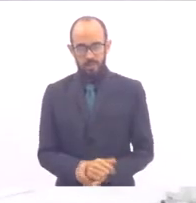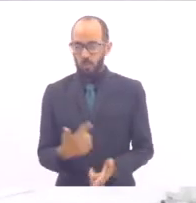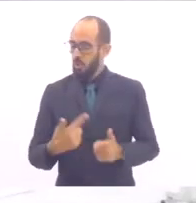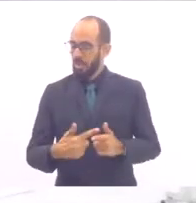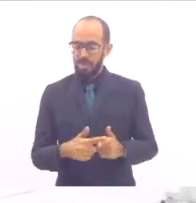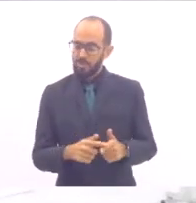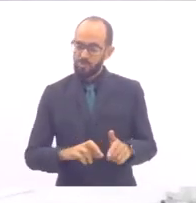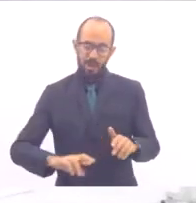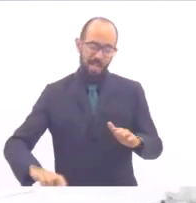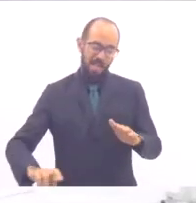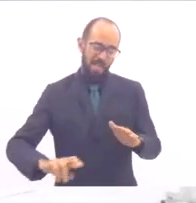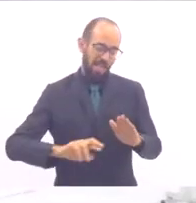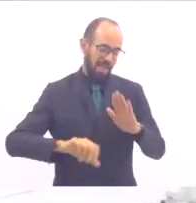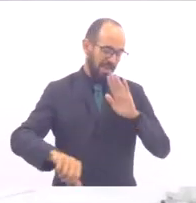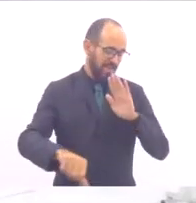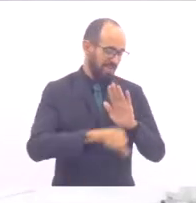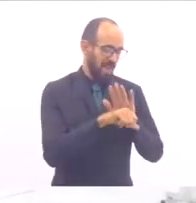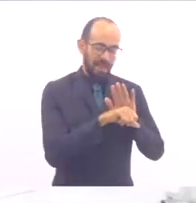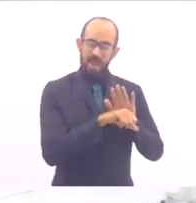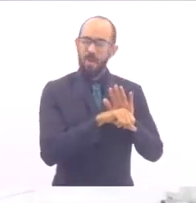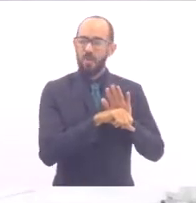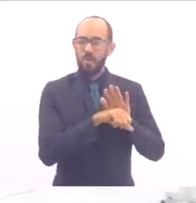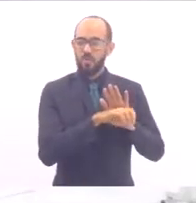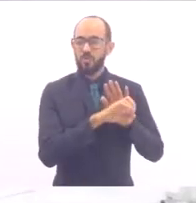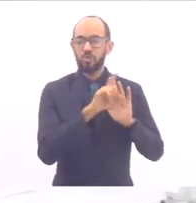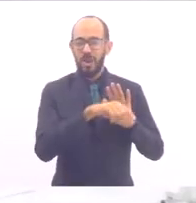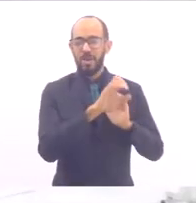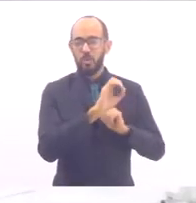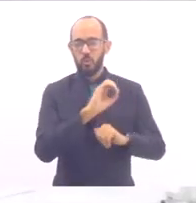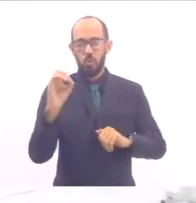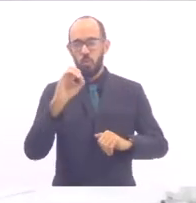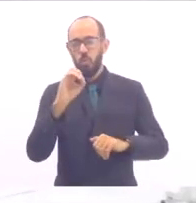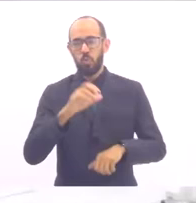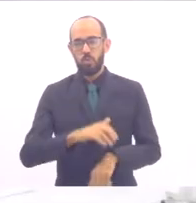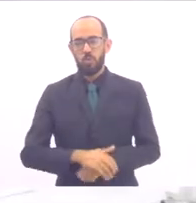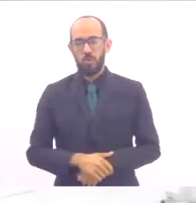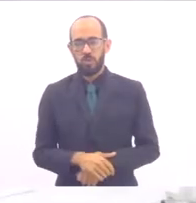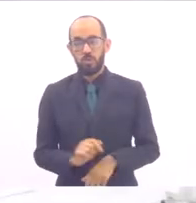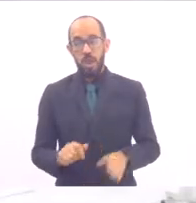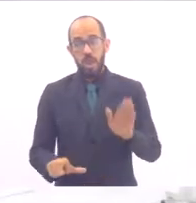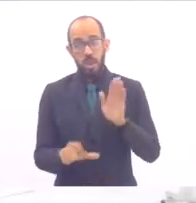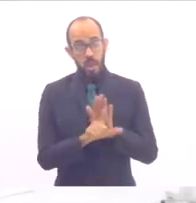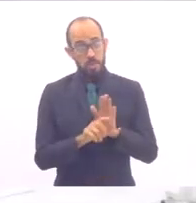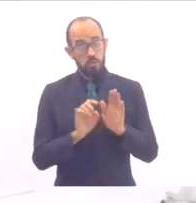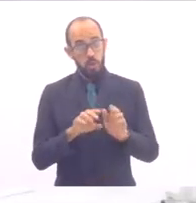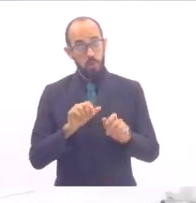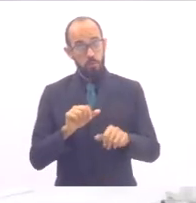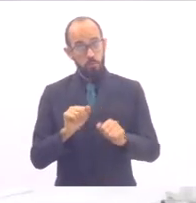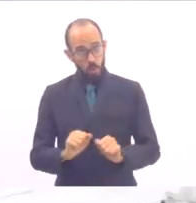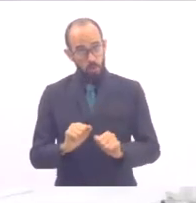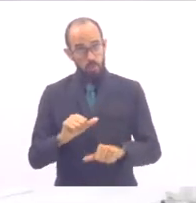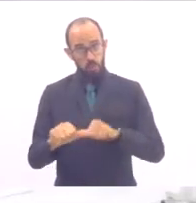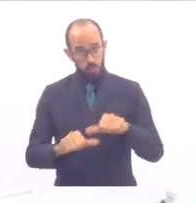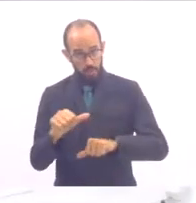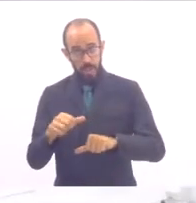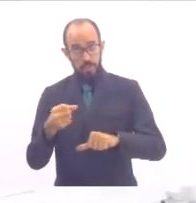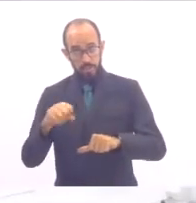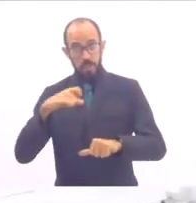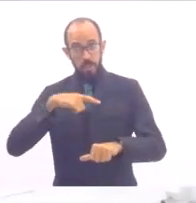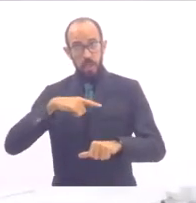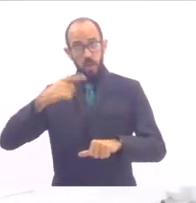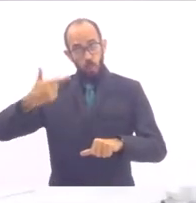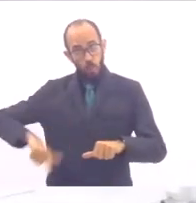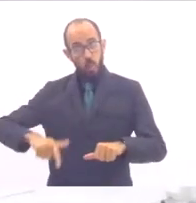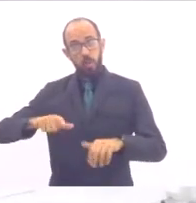legal. Isso é nulo de pleno direito. Uma lei só pode ser mudada por outra lei ou por uma